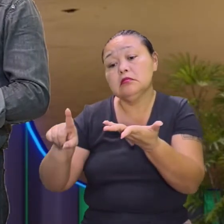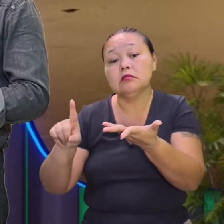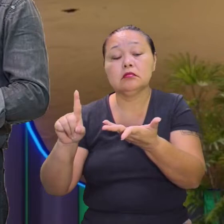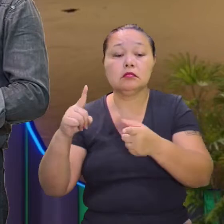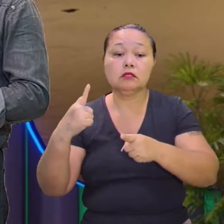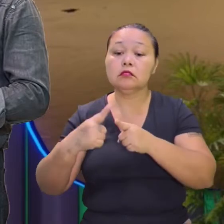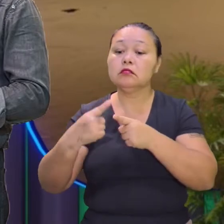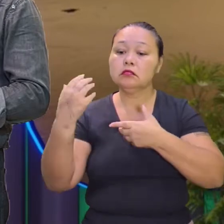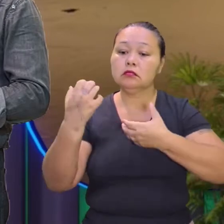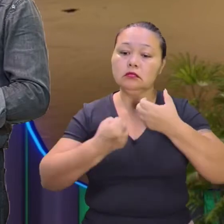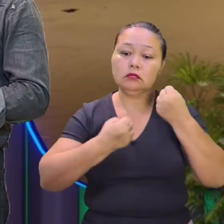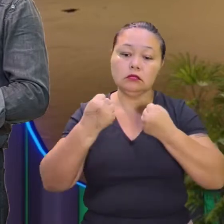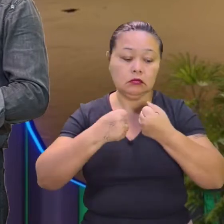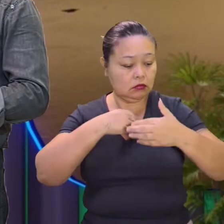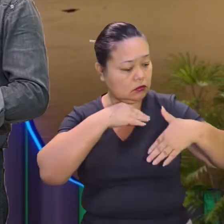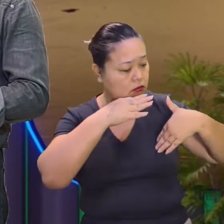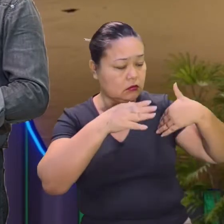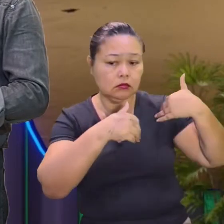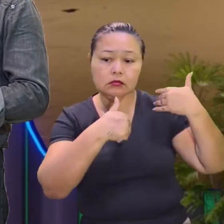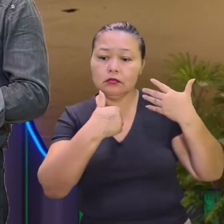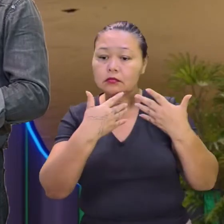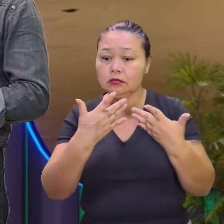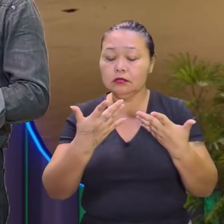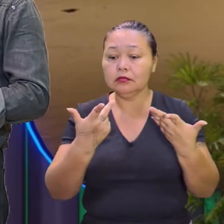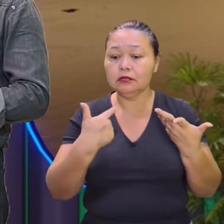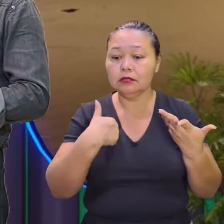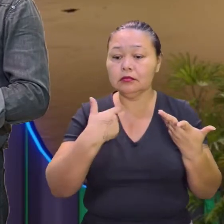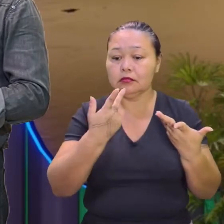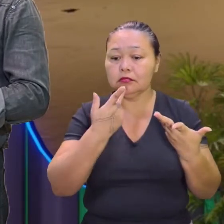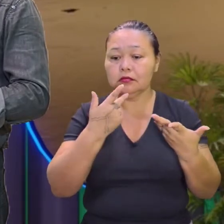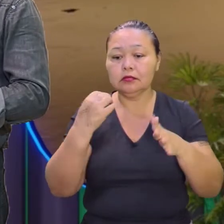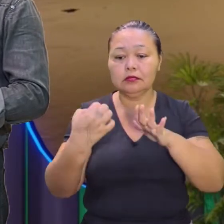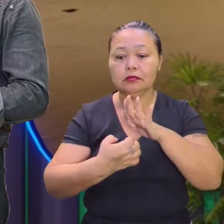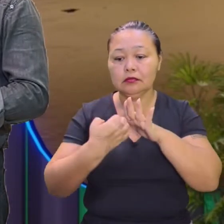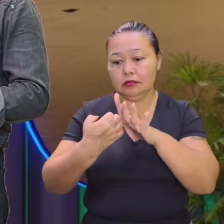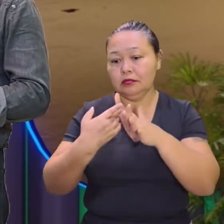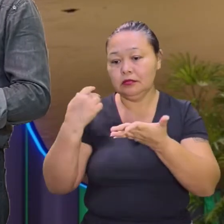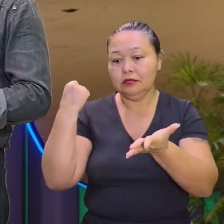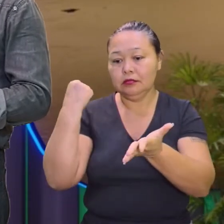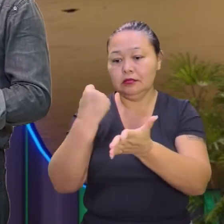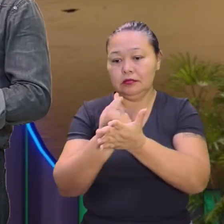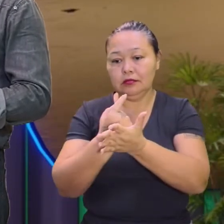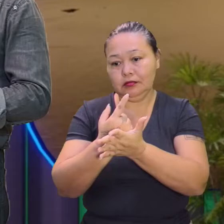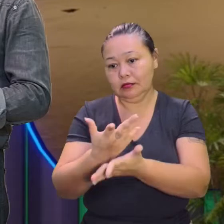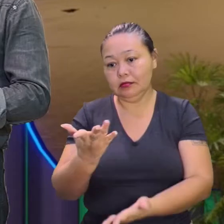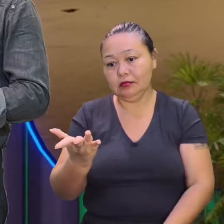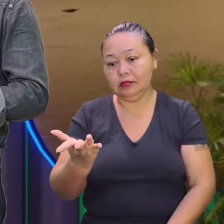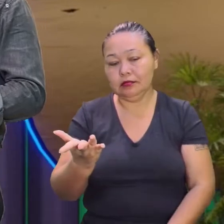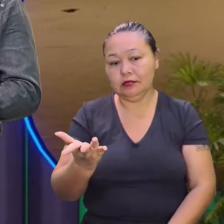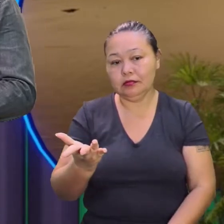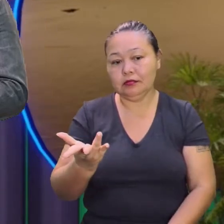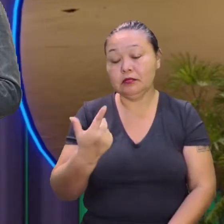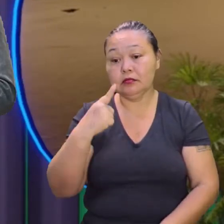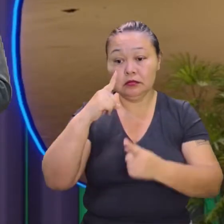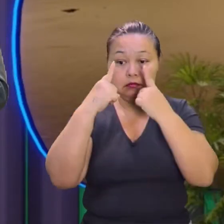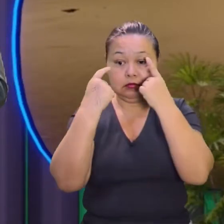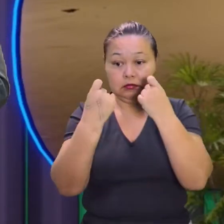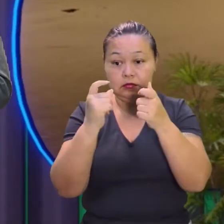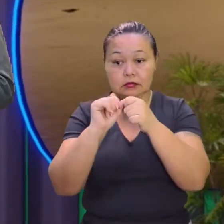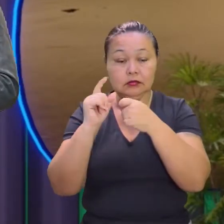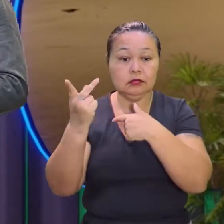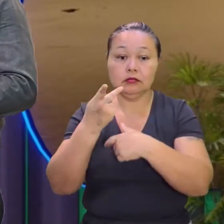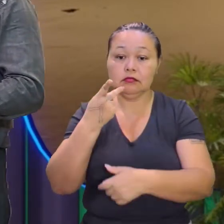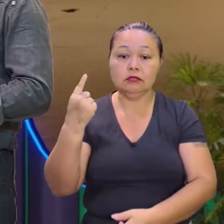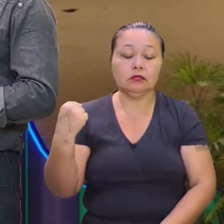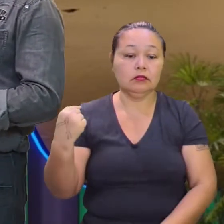porque esse leite vai passar por todo o processo e é o que vai alegar a empresa que está comprando. Então, foi bem interessante essa questão